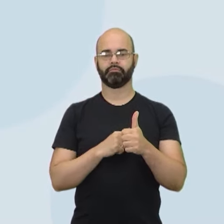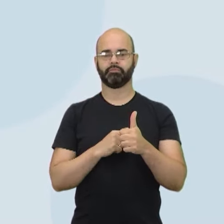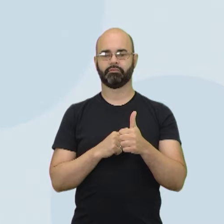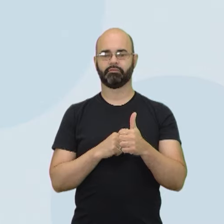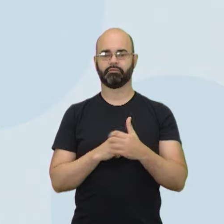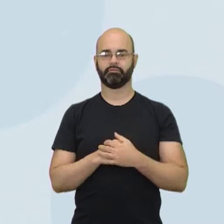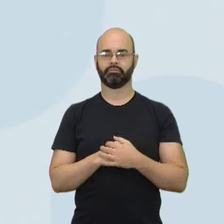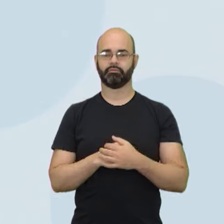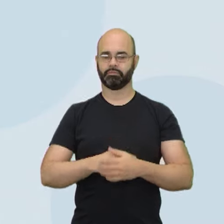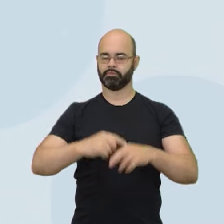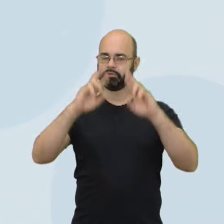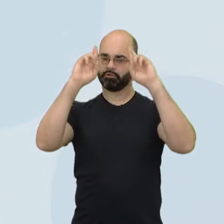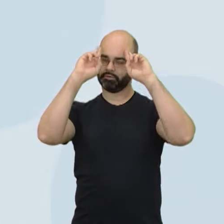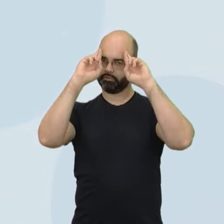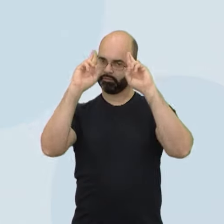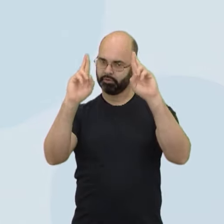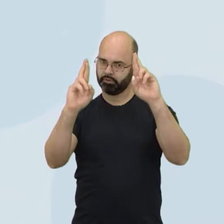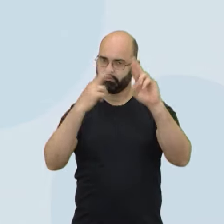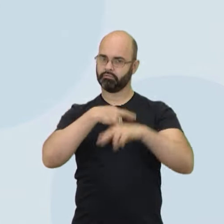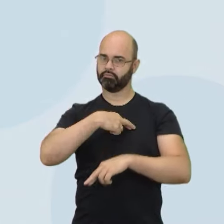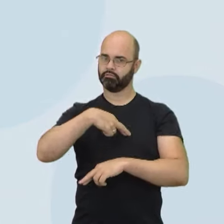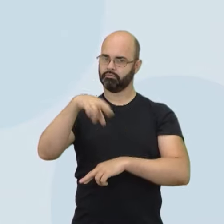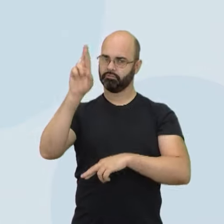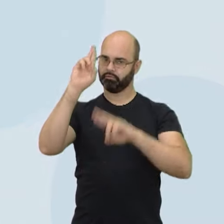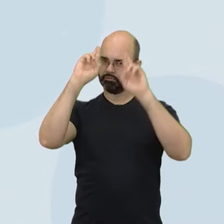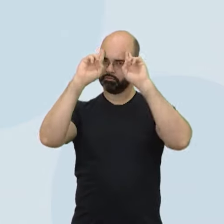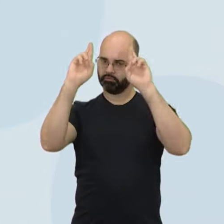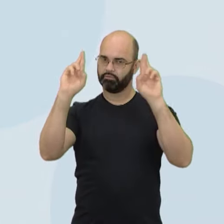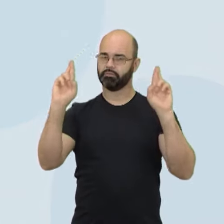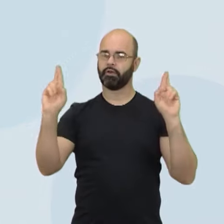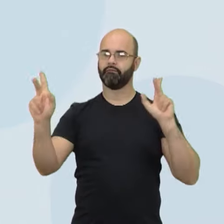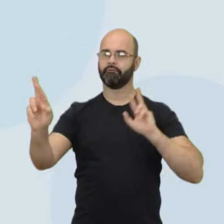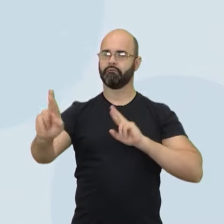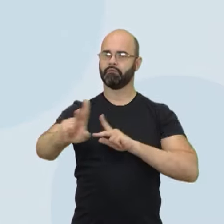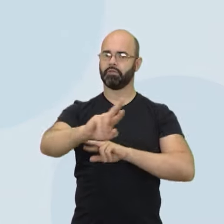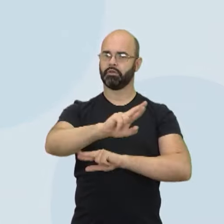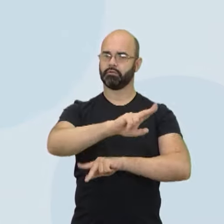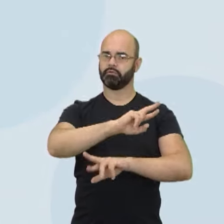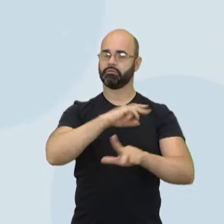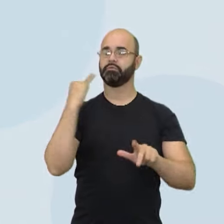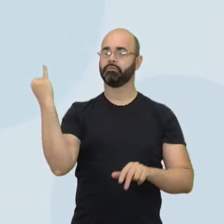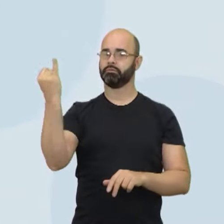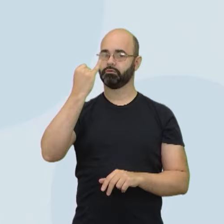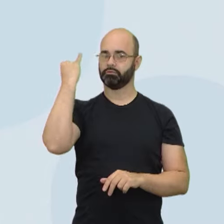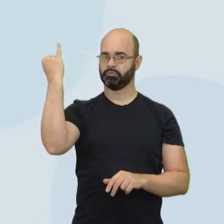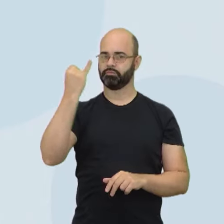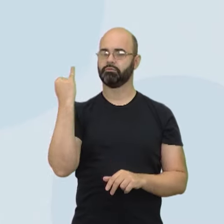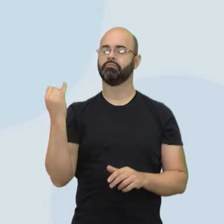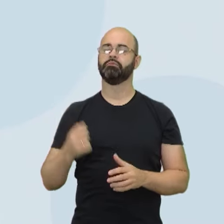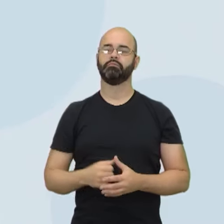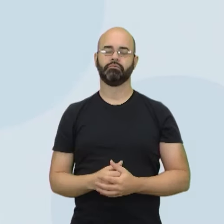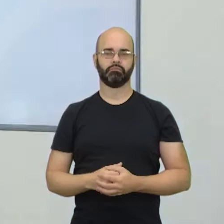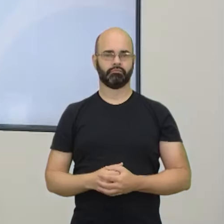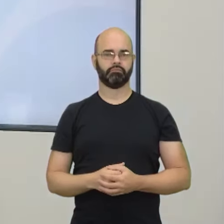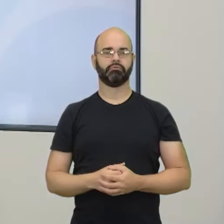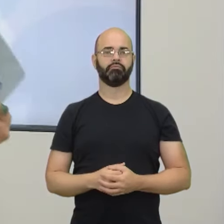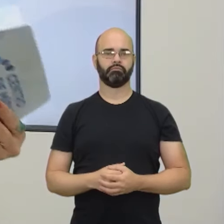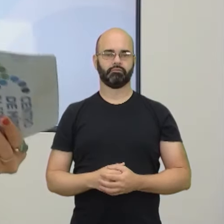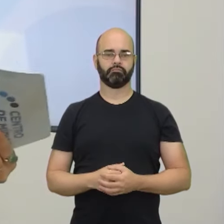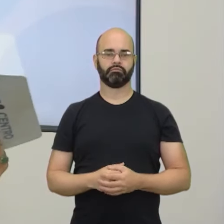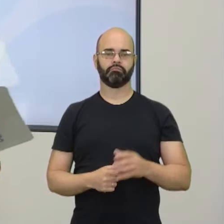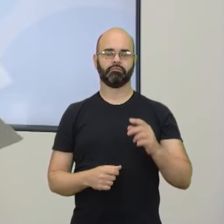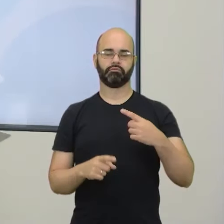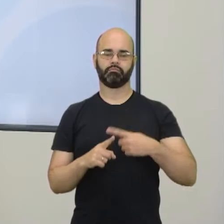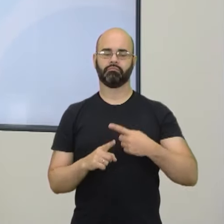sobre a importância do respeito às diferentes religiões nos dias atuais. Exatamente. Já que estamos falando